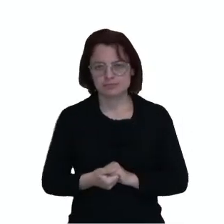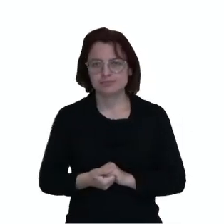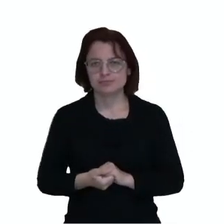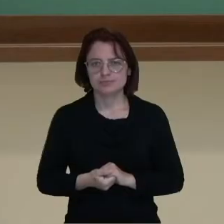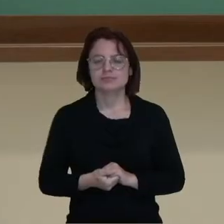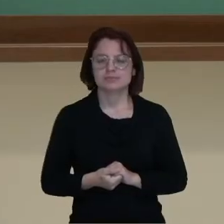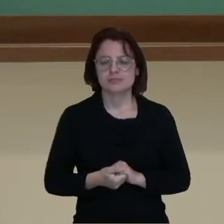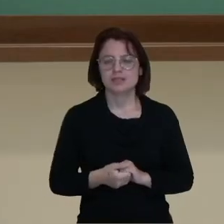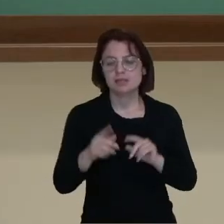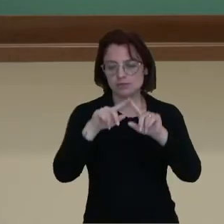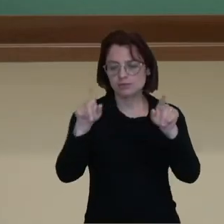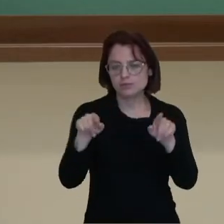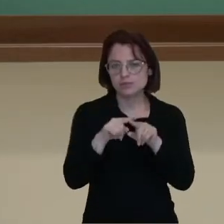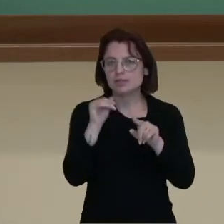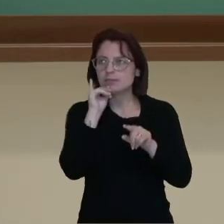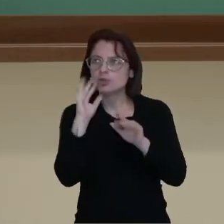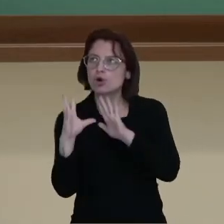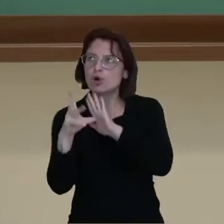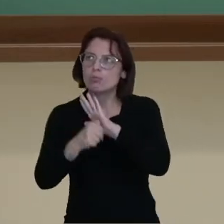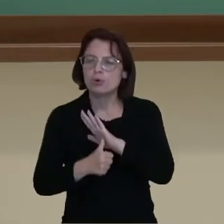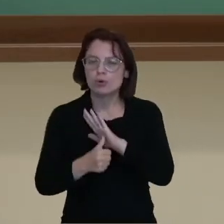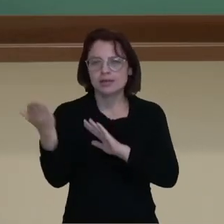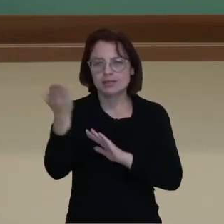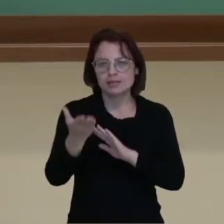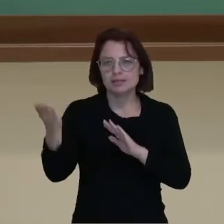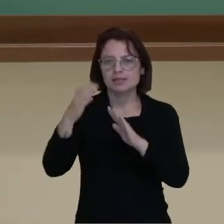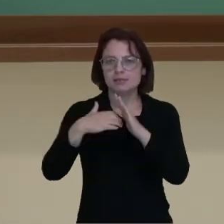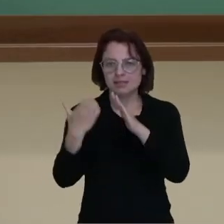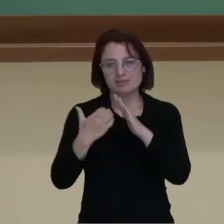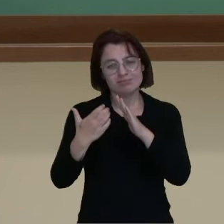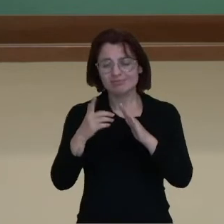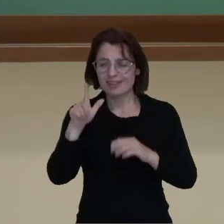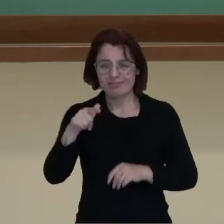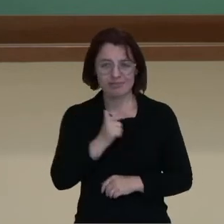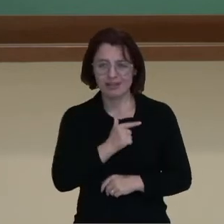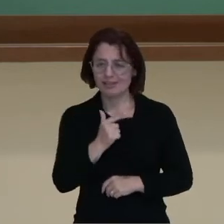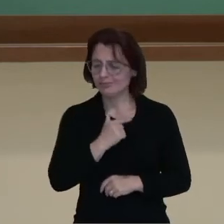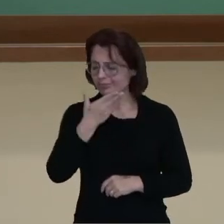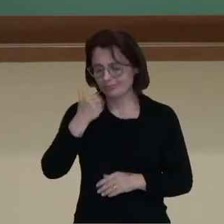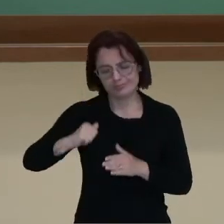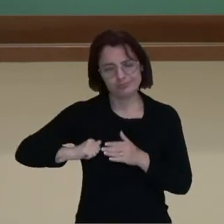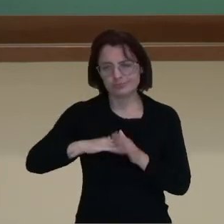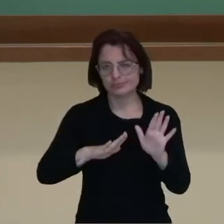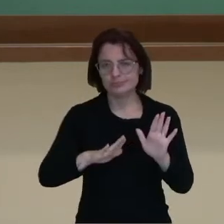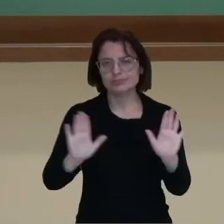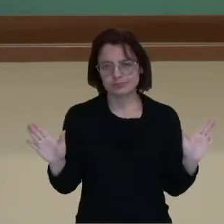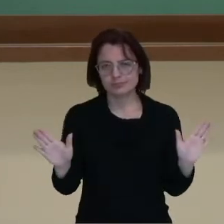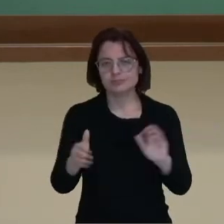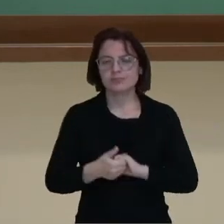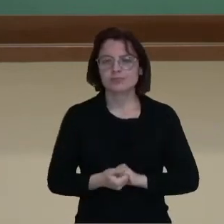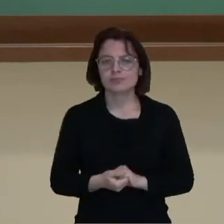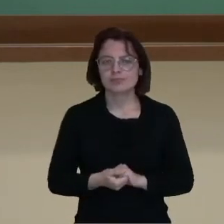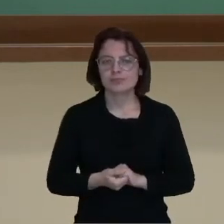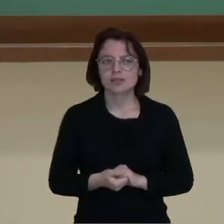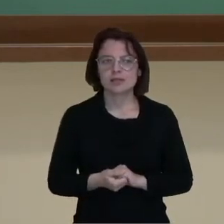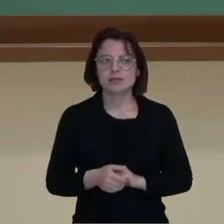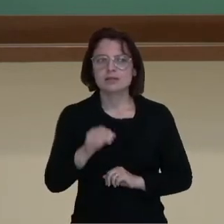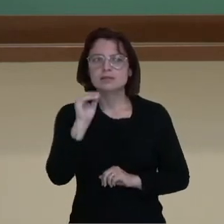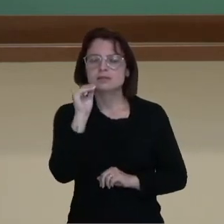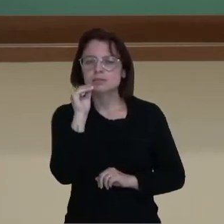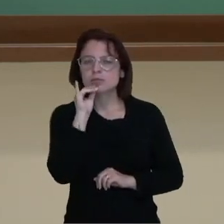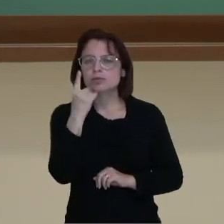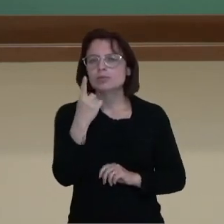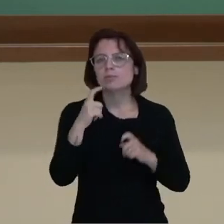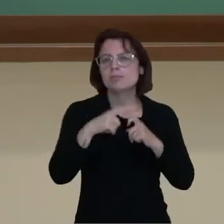um funcionário que roubou a empresa. Comportamento antiético, né? Ou então, o que é um médico antiético?